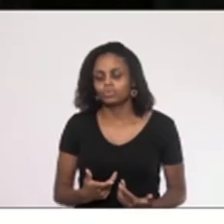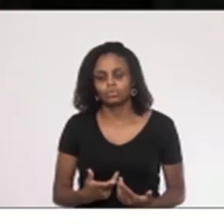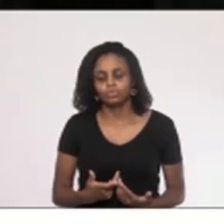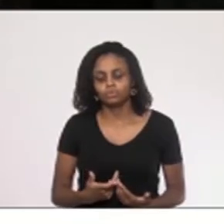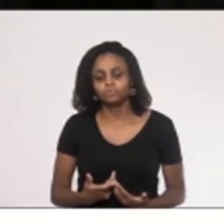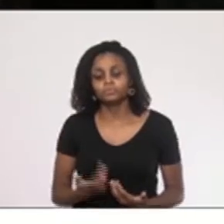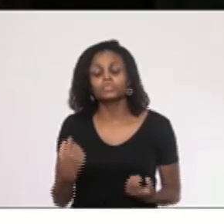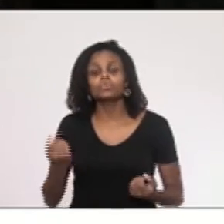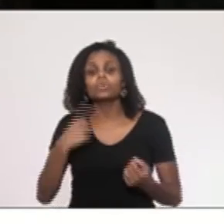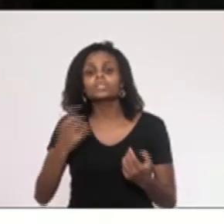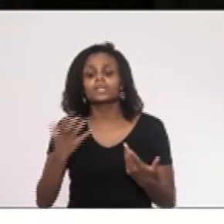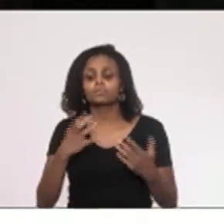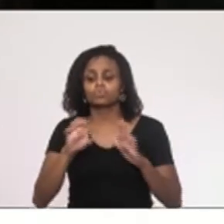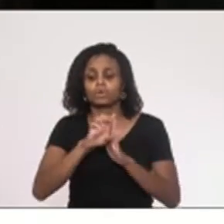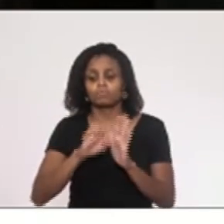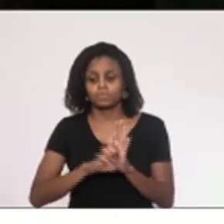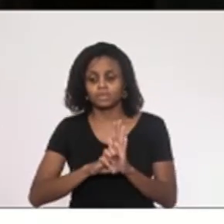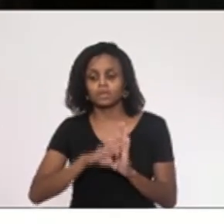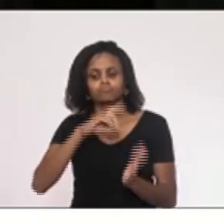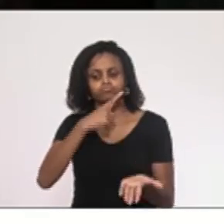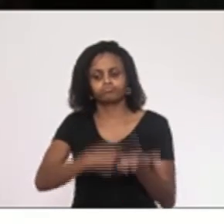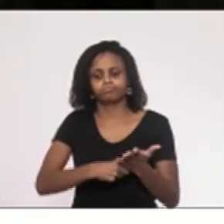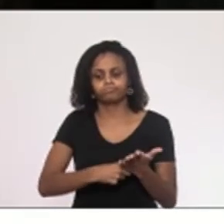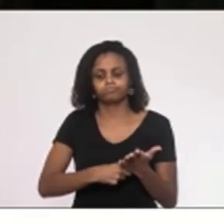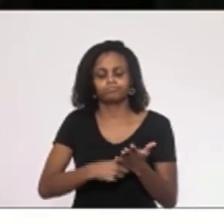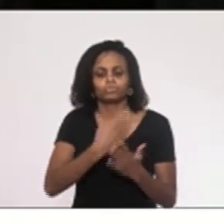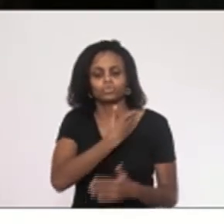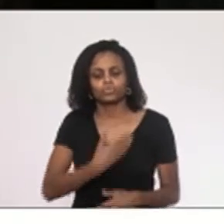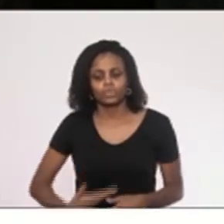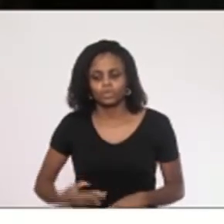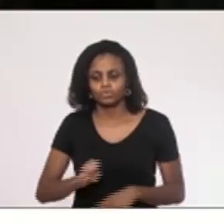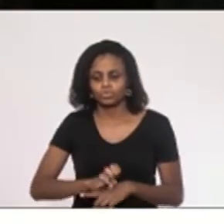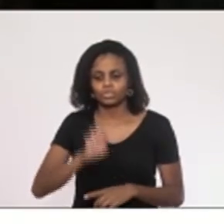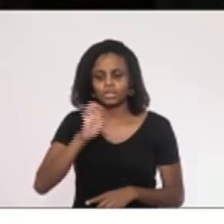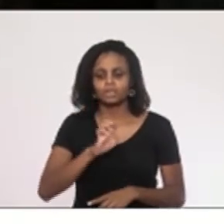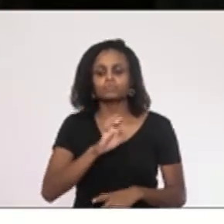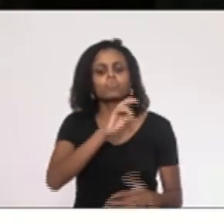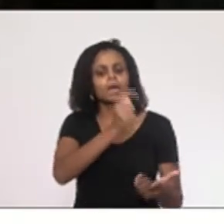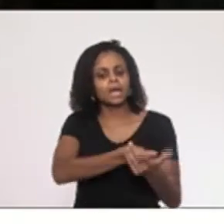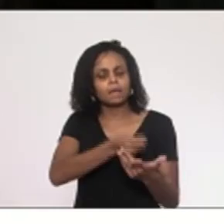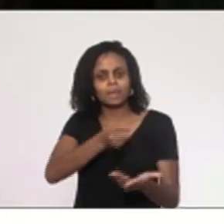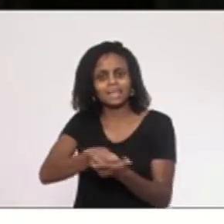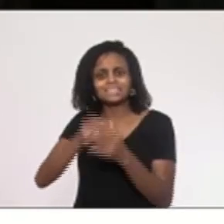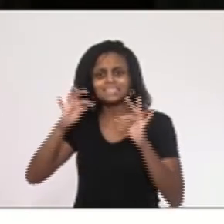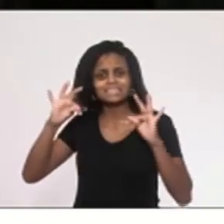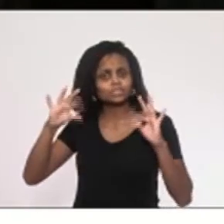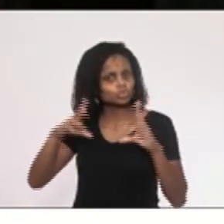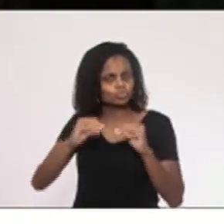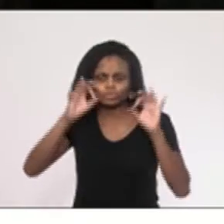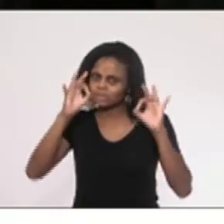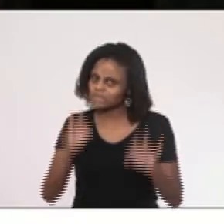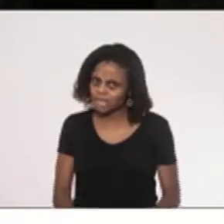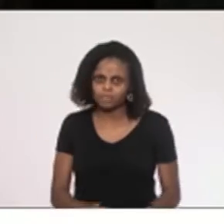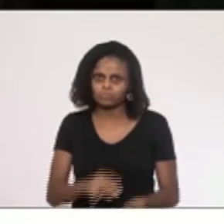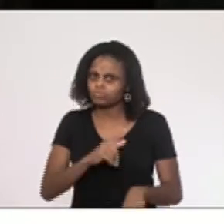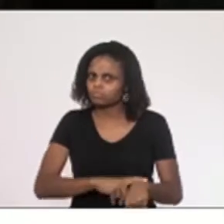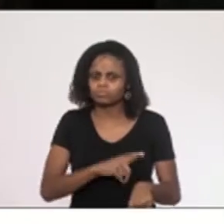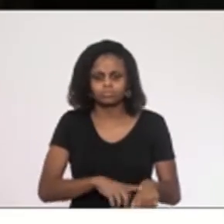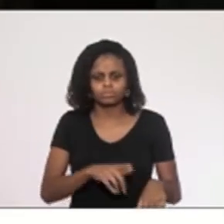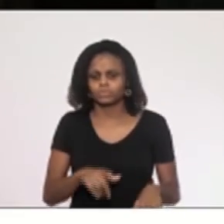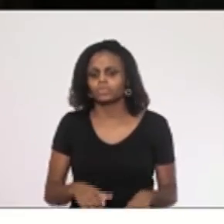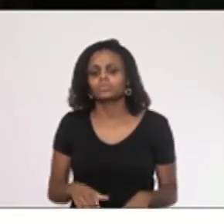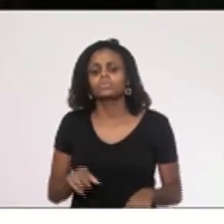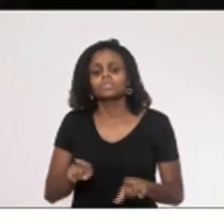emenda é o compromisso do governo do Estado com a integralidade do pagamento e com o pagamento que seja